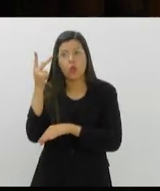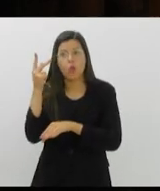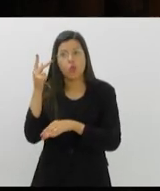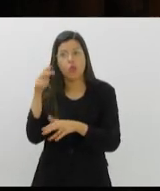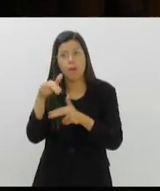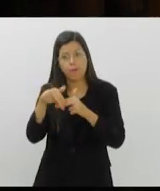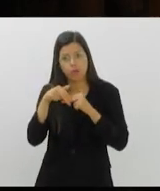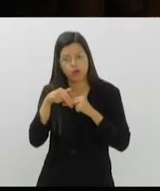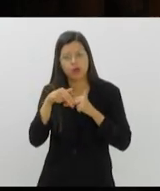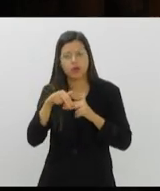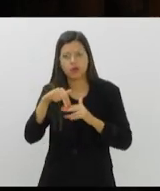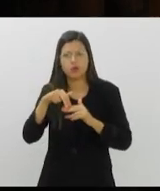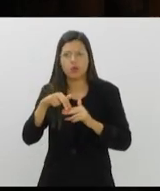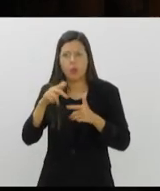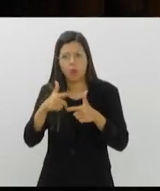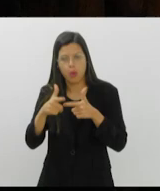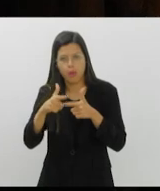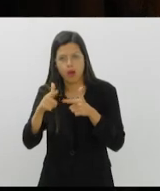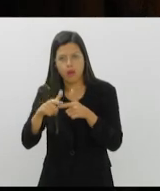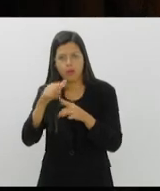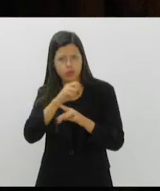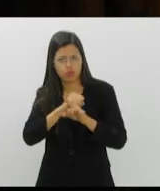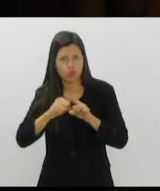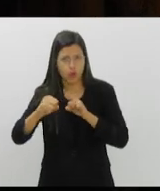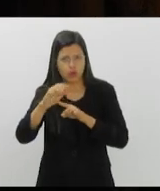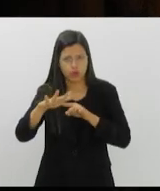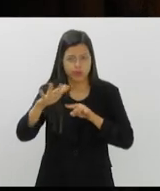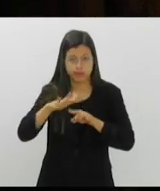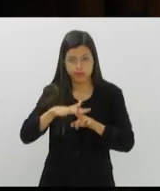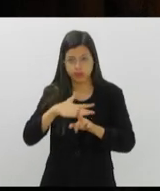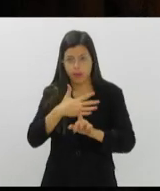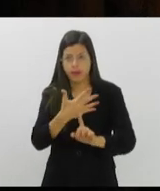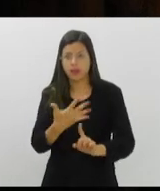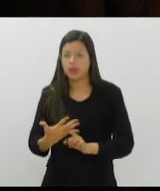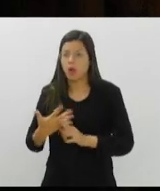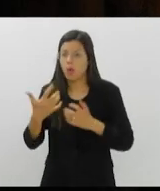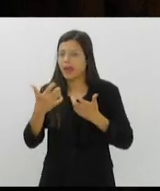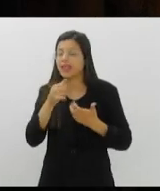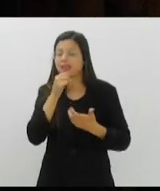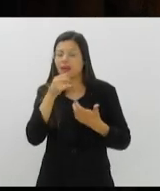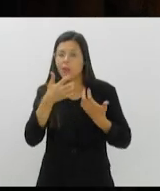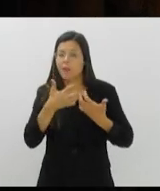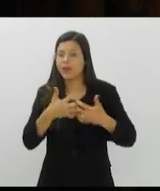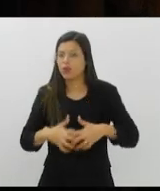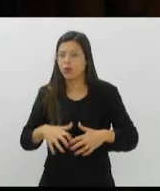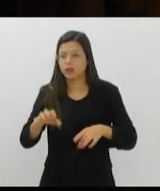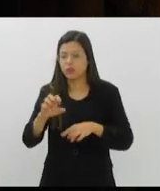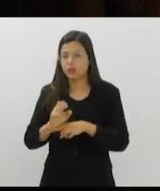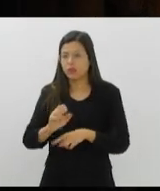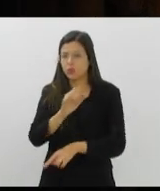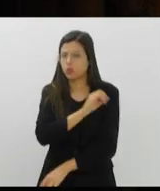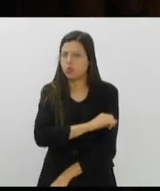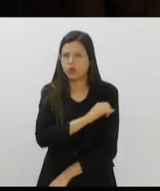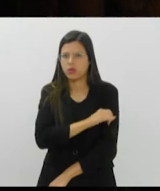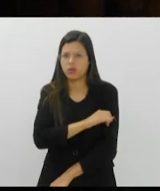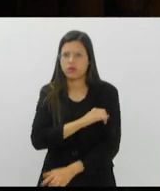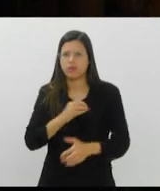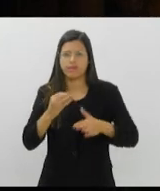desastres socioambientais. Petrópolis, no Estado do Rio de Janeiro, é a cidade no